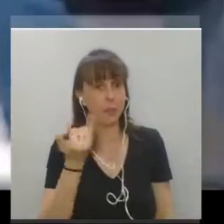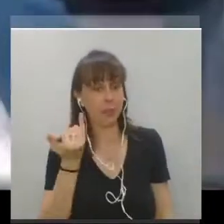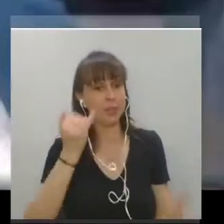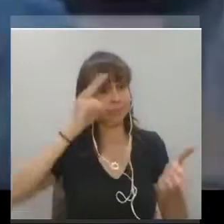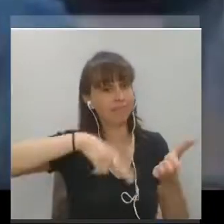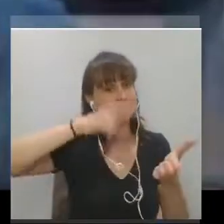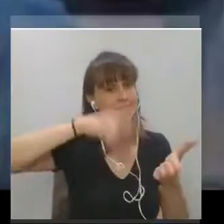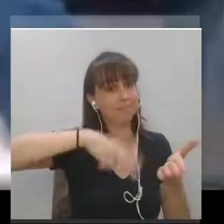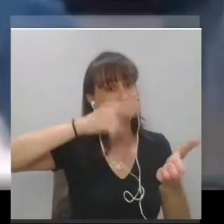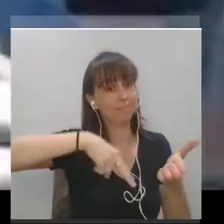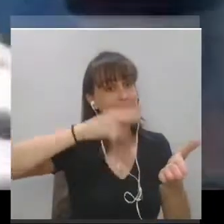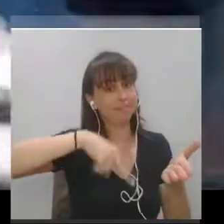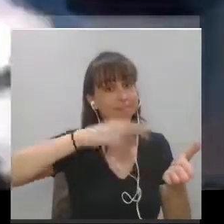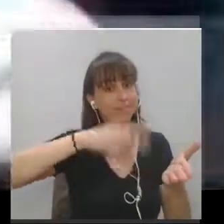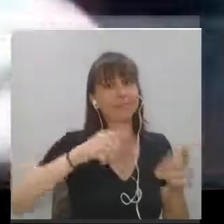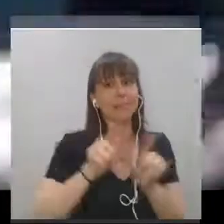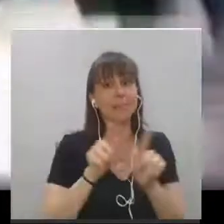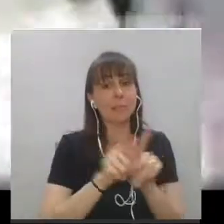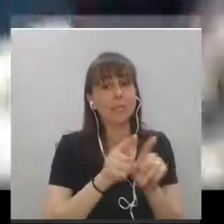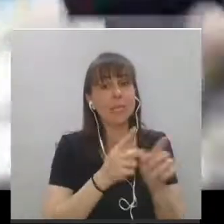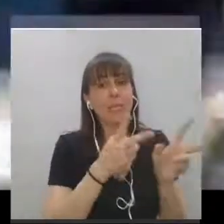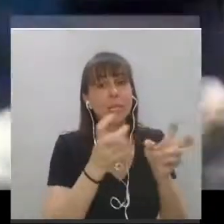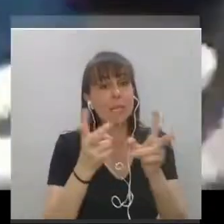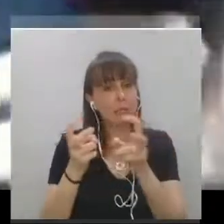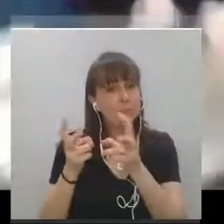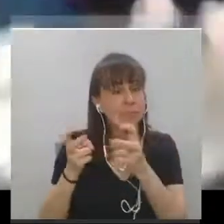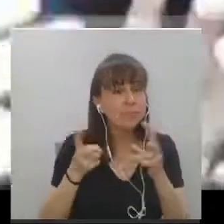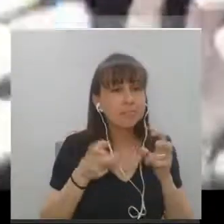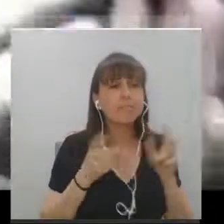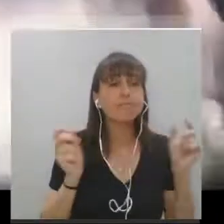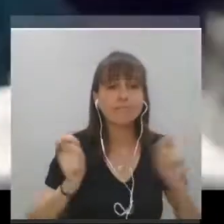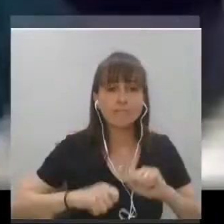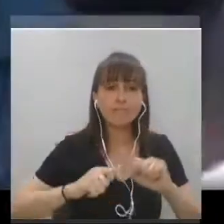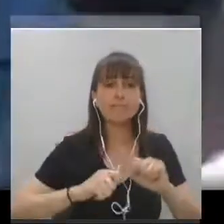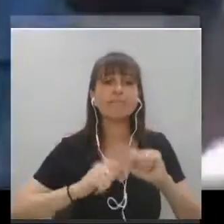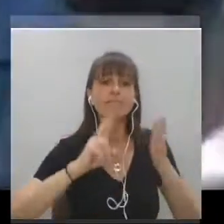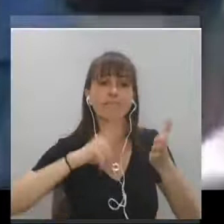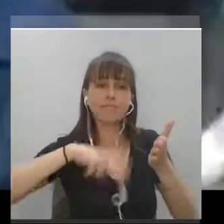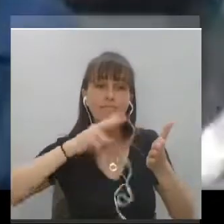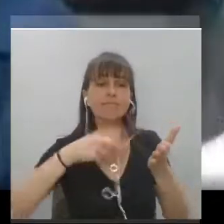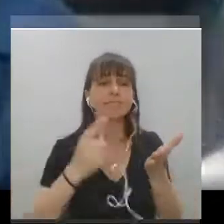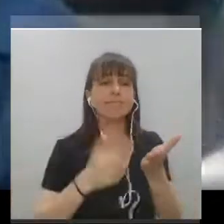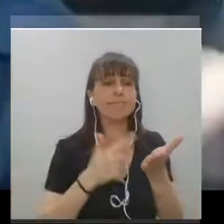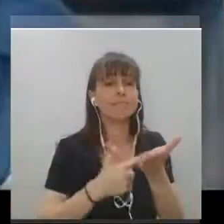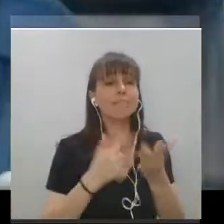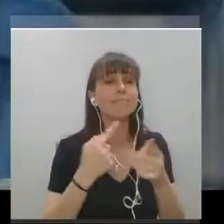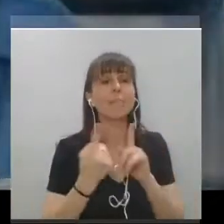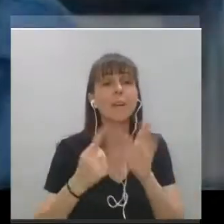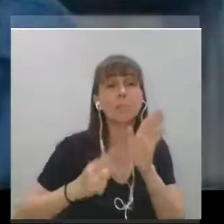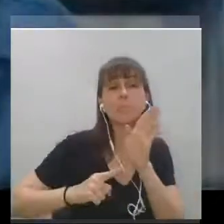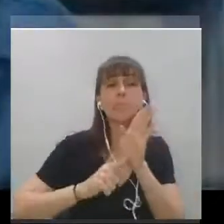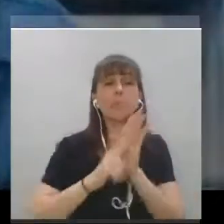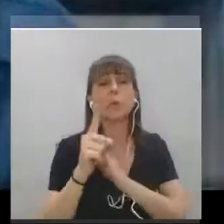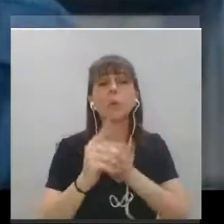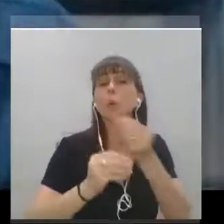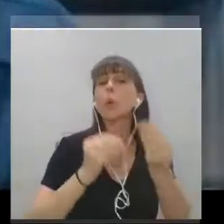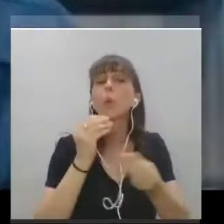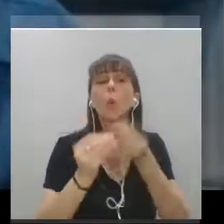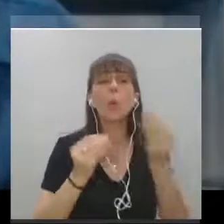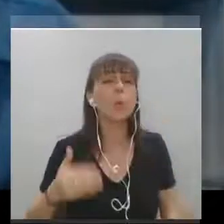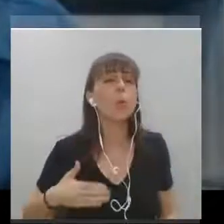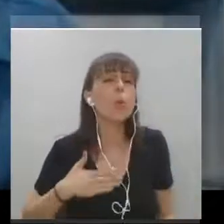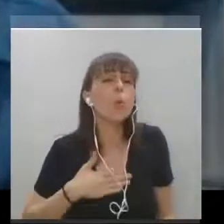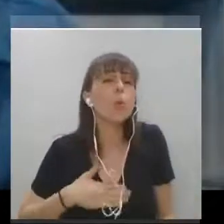nós verificamos que devemos ler os livros. Mas aí que vem a pergunta, né? Como gostar de ler